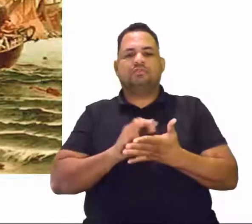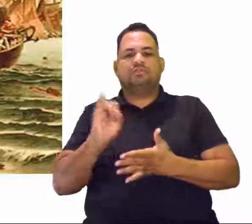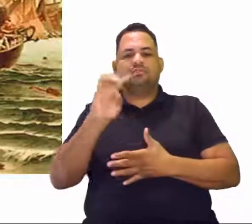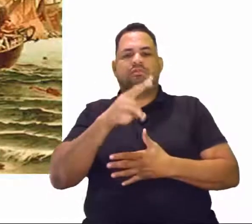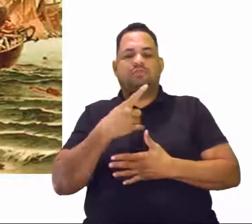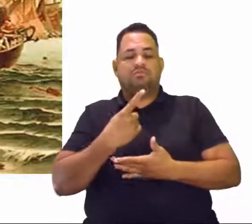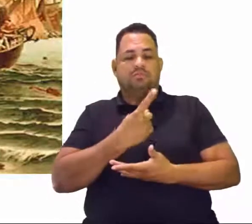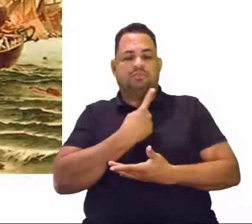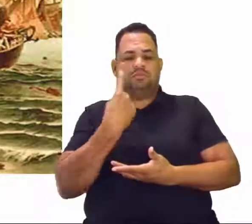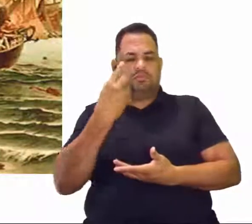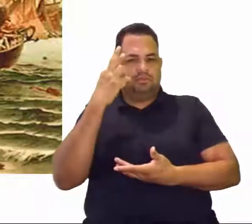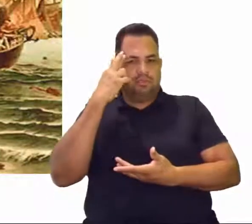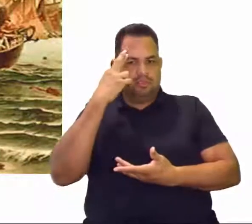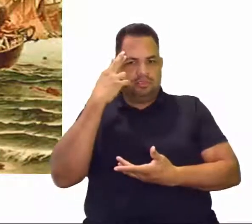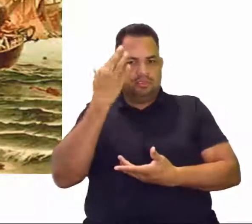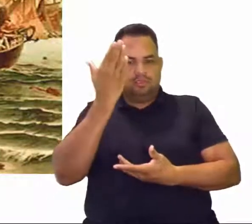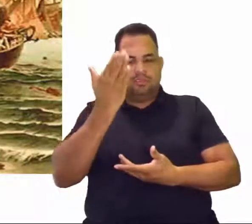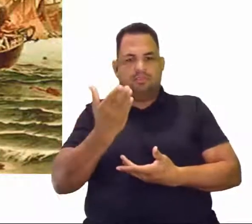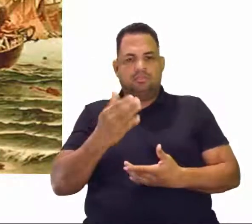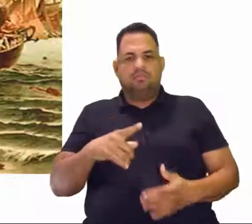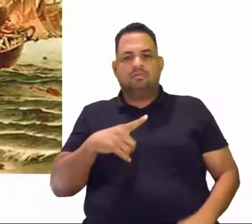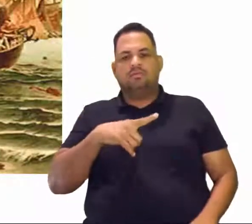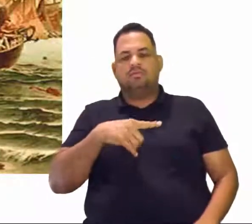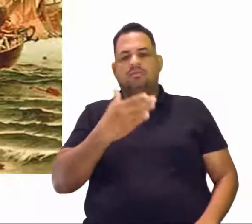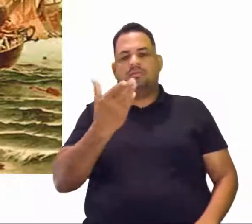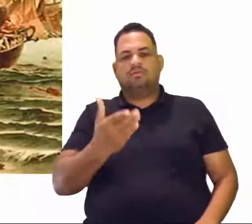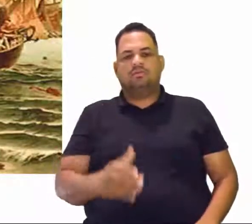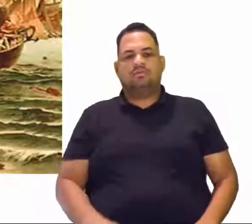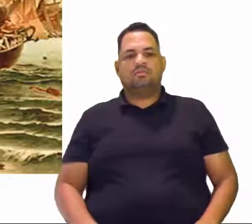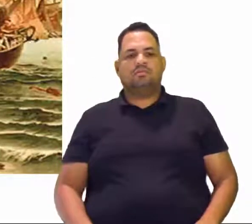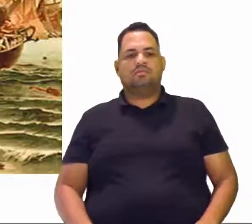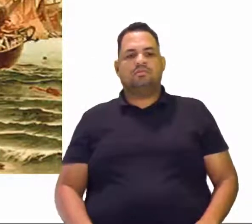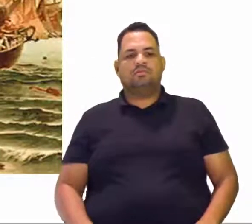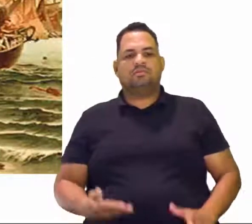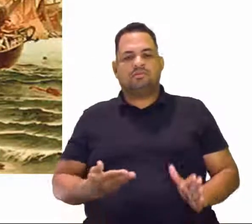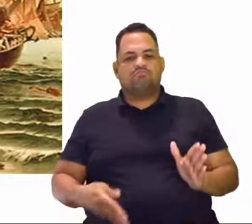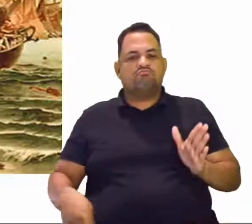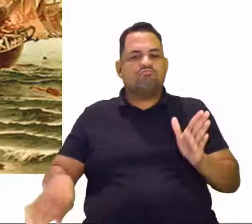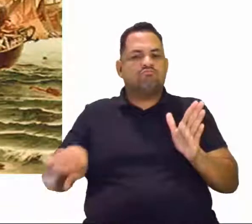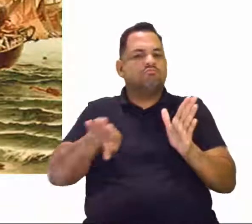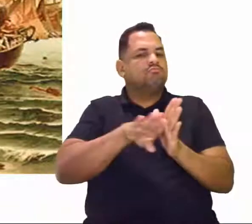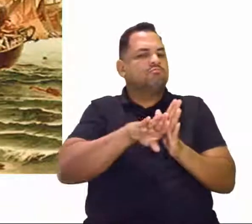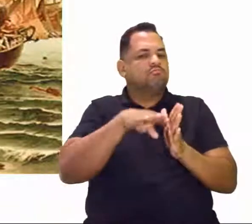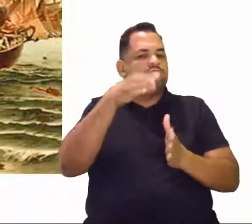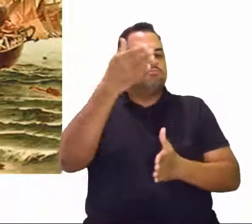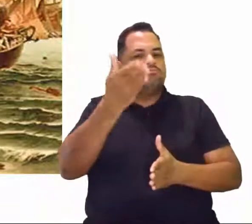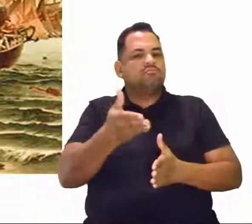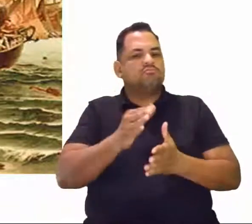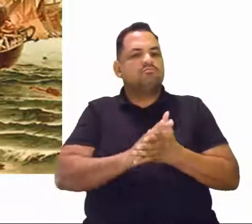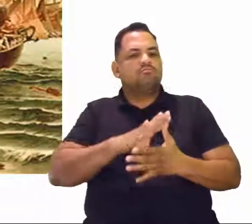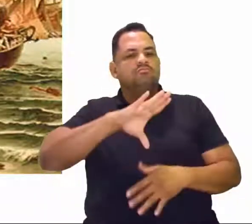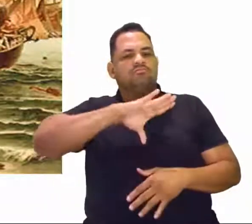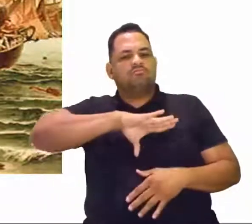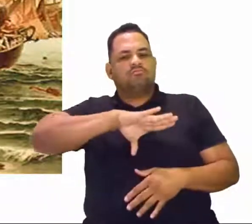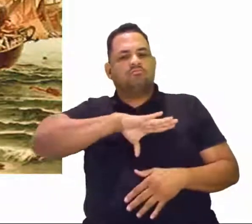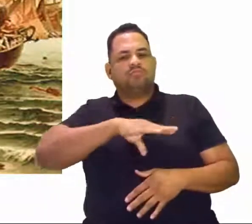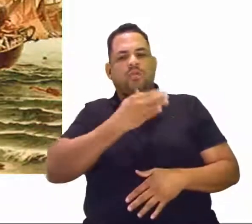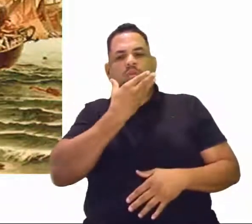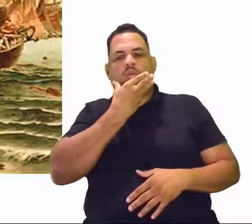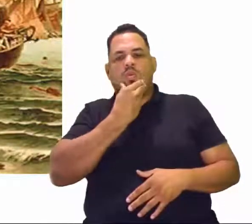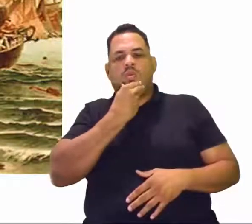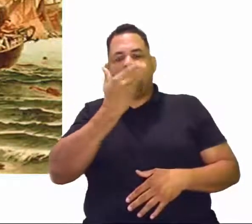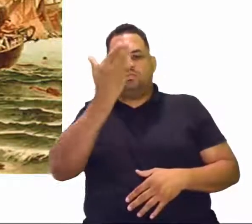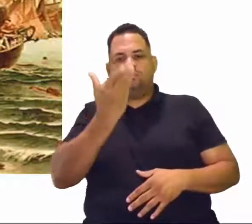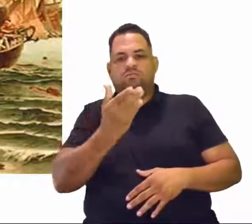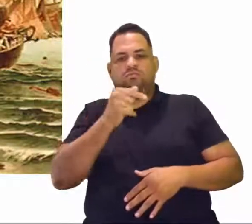pouquinho sobre isso então aqui né Tá um pouco dessa chegada dos portugueses aqui